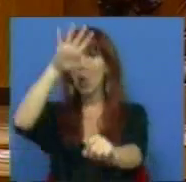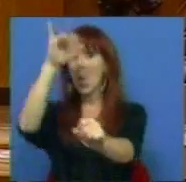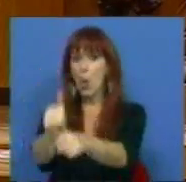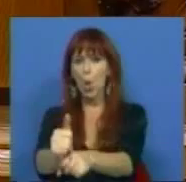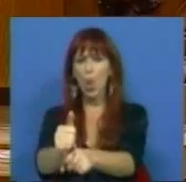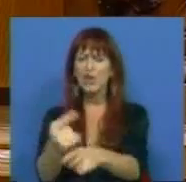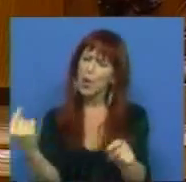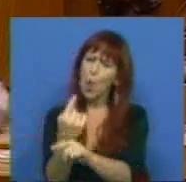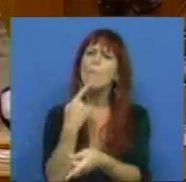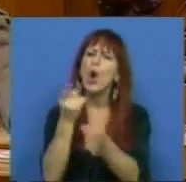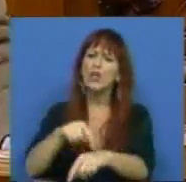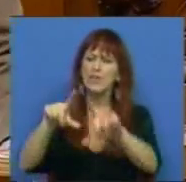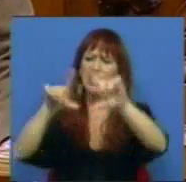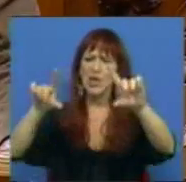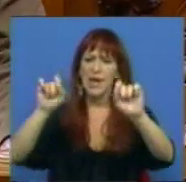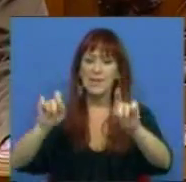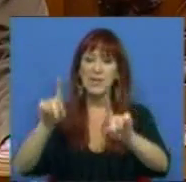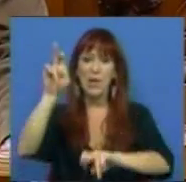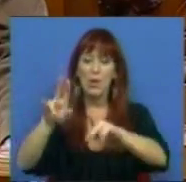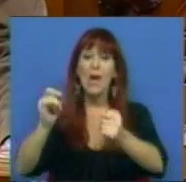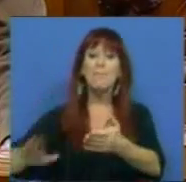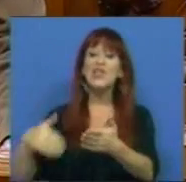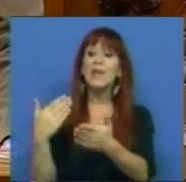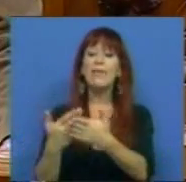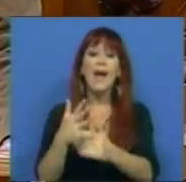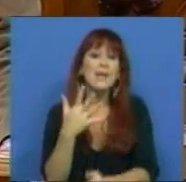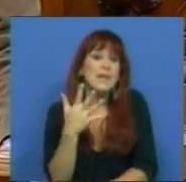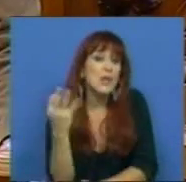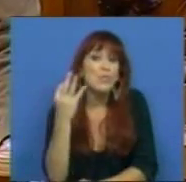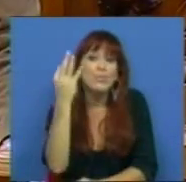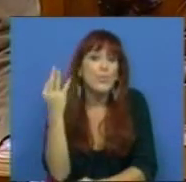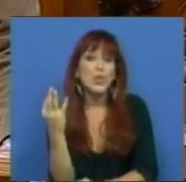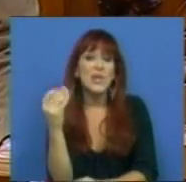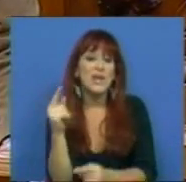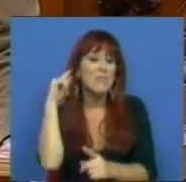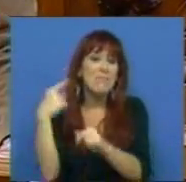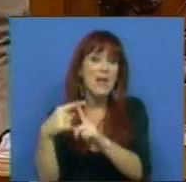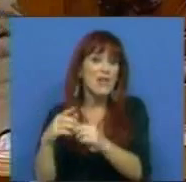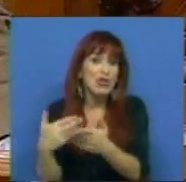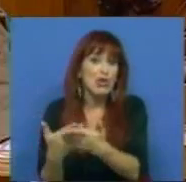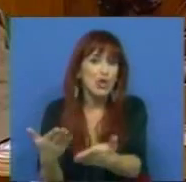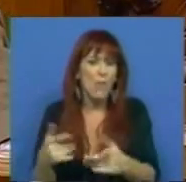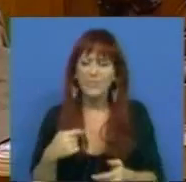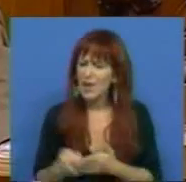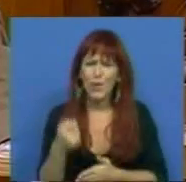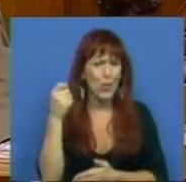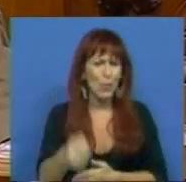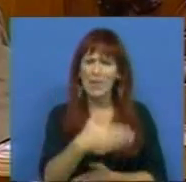a recompra das ações, mas só lhes atribui 5% de mais-valia. Não